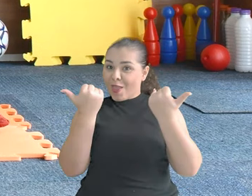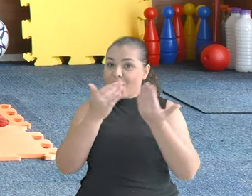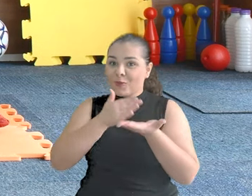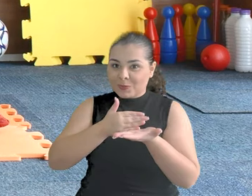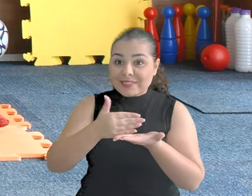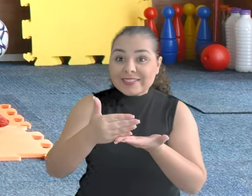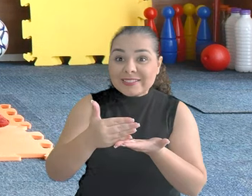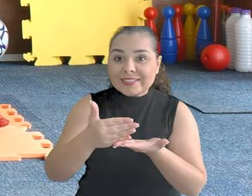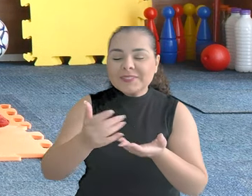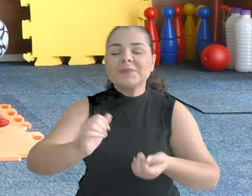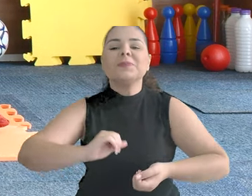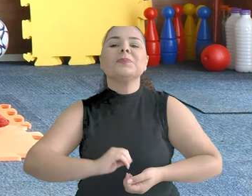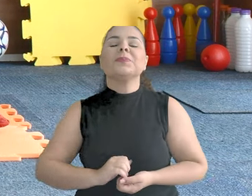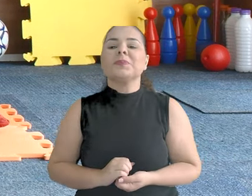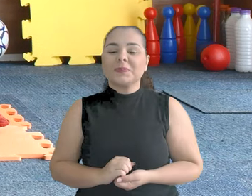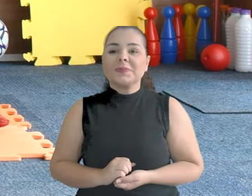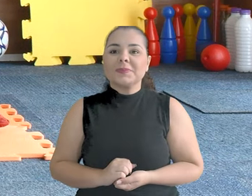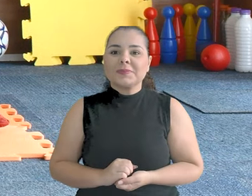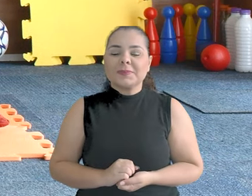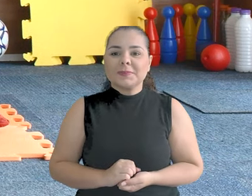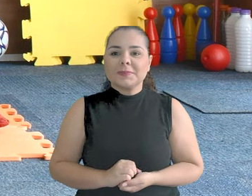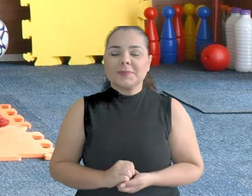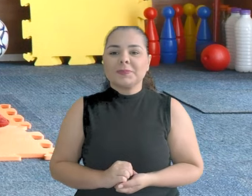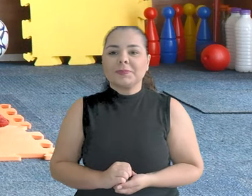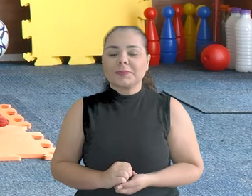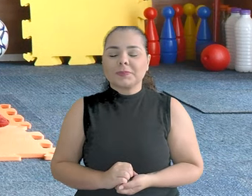o que a gente já vai começar a